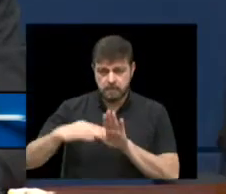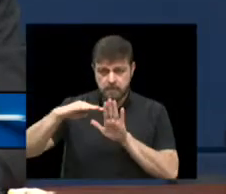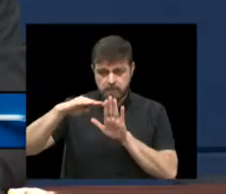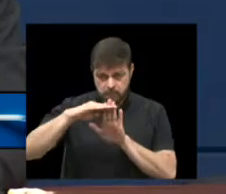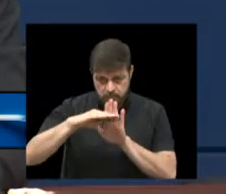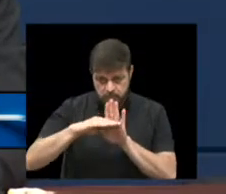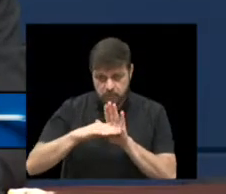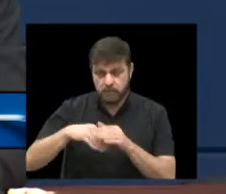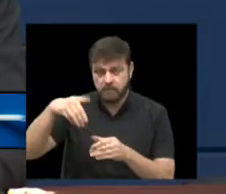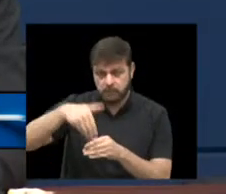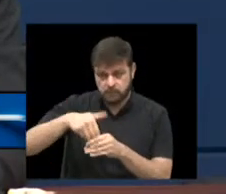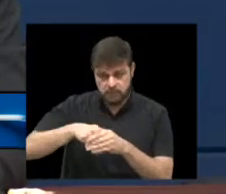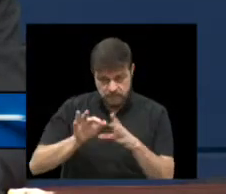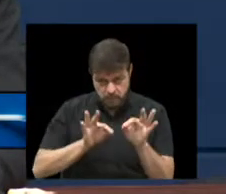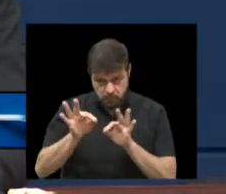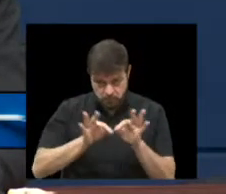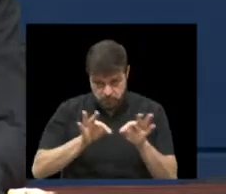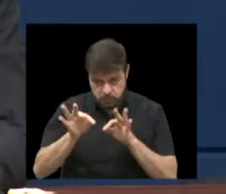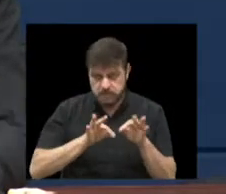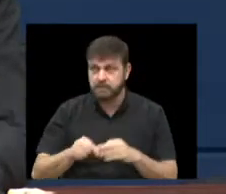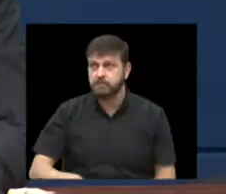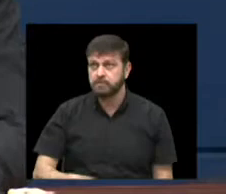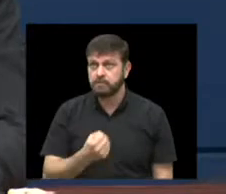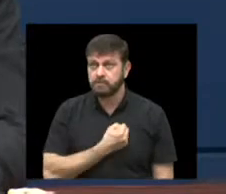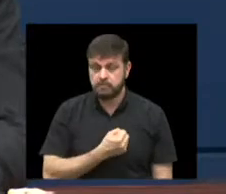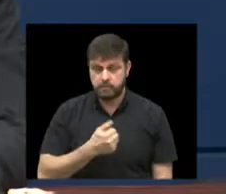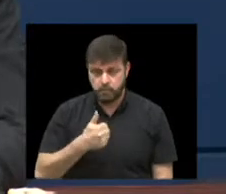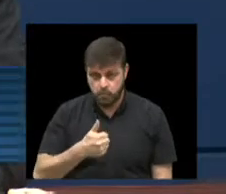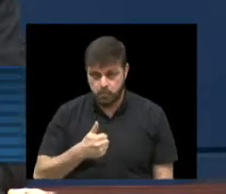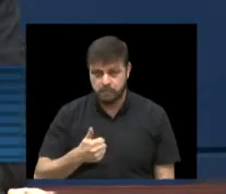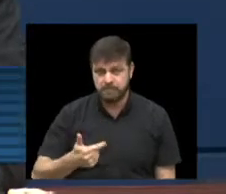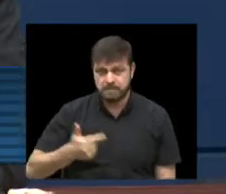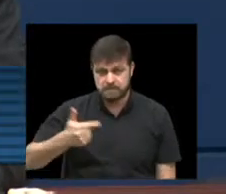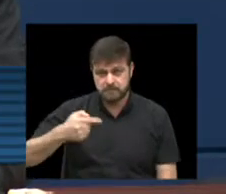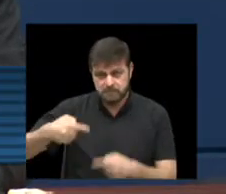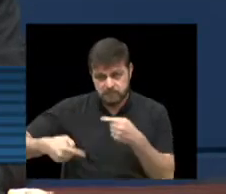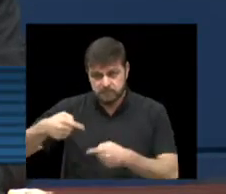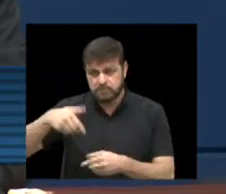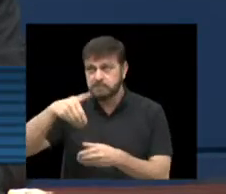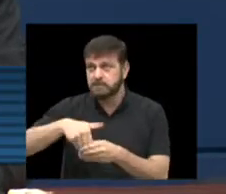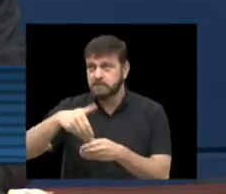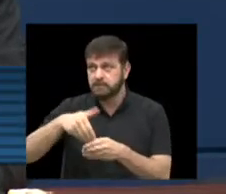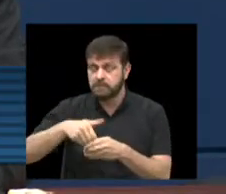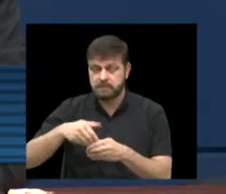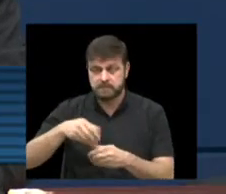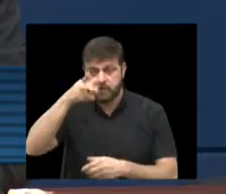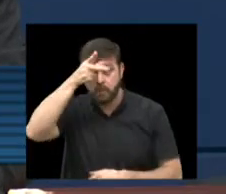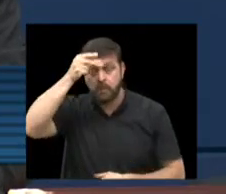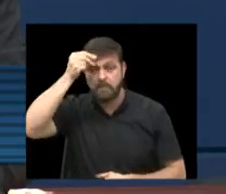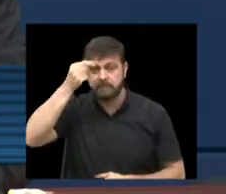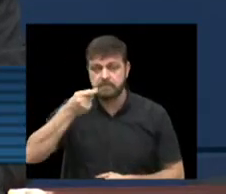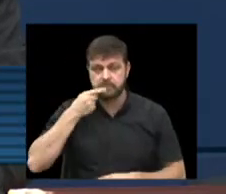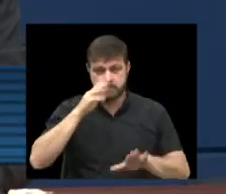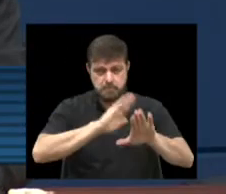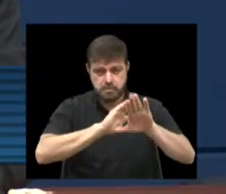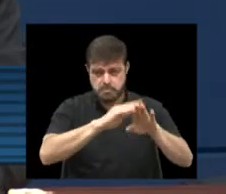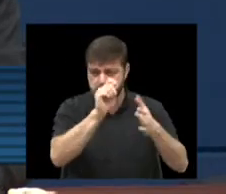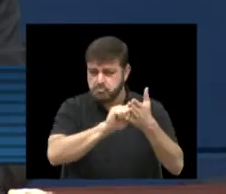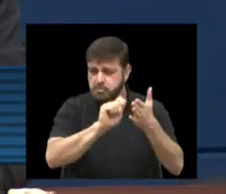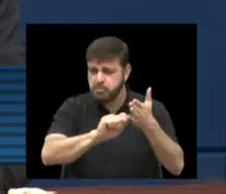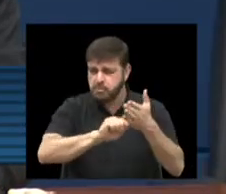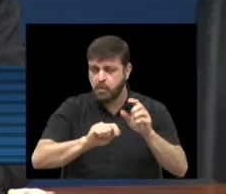128/2017, processo 223968, com emenda de autoria do prefeito municipal, que dispõe sobre as